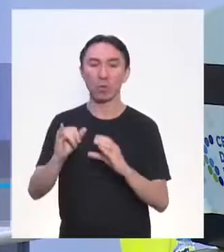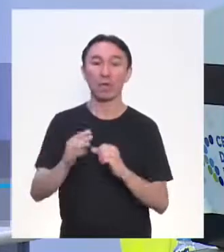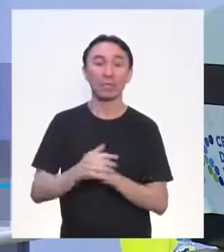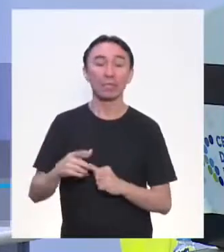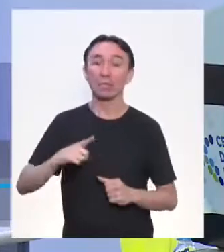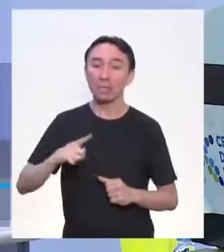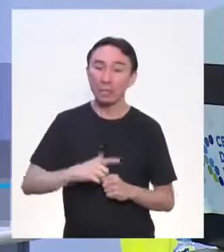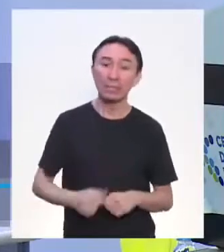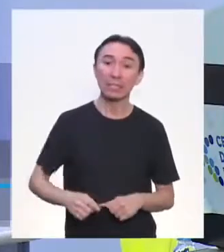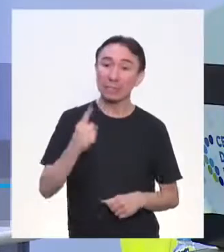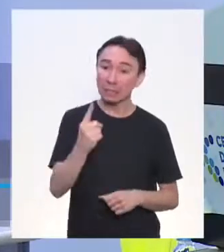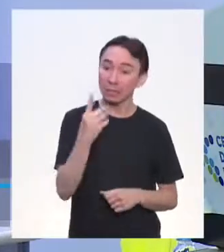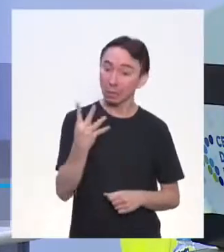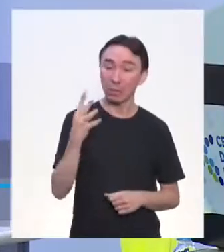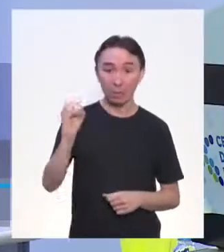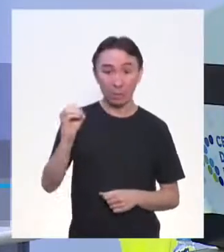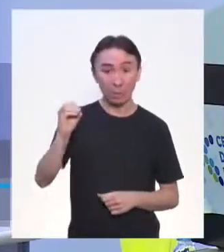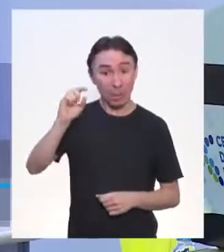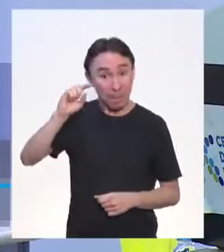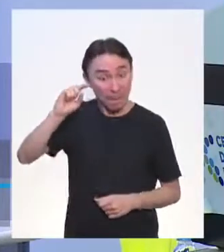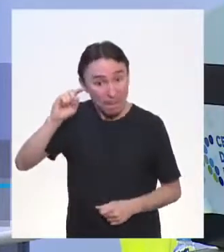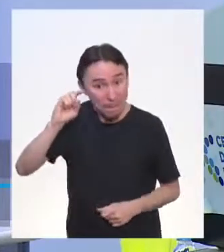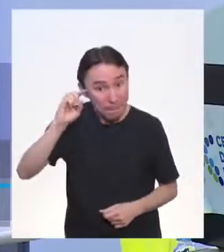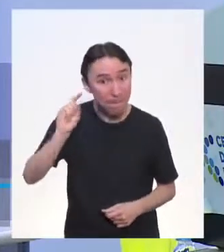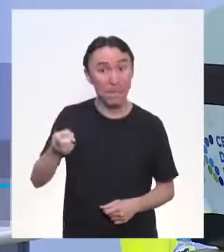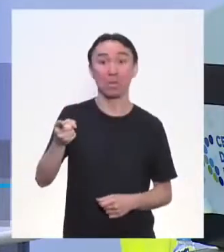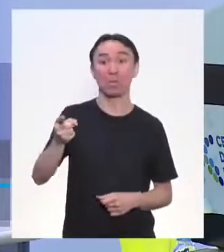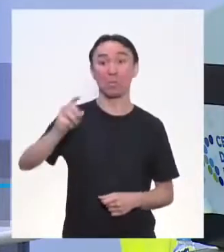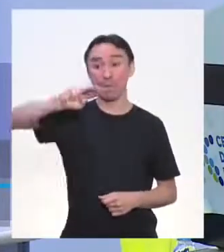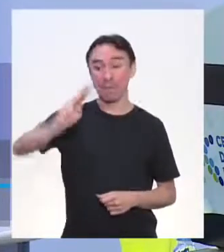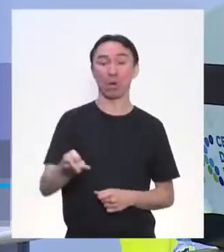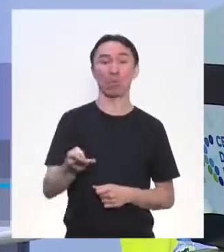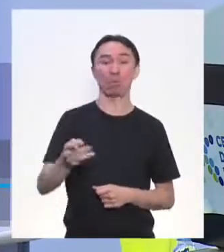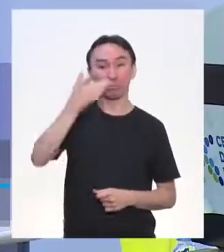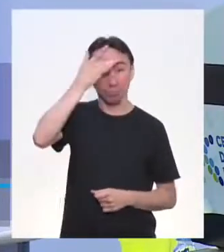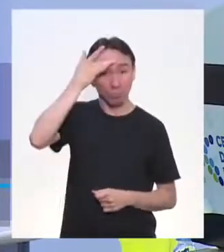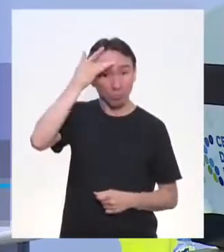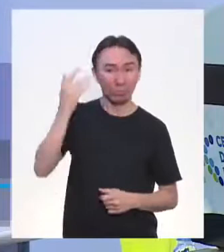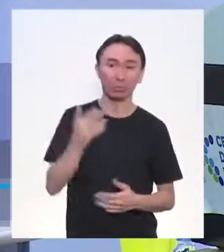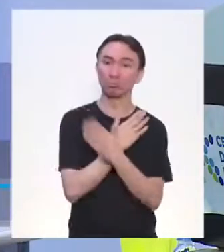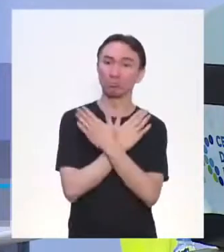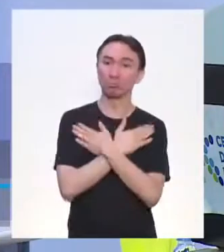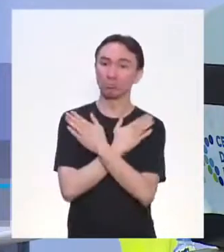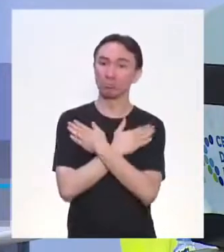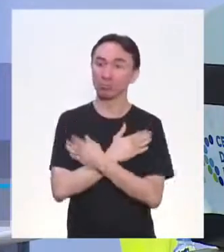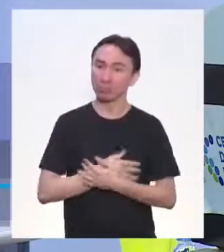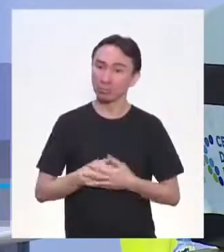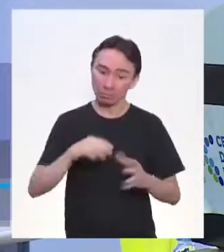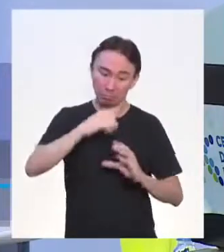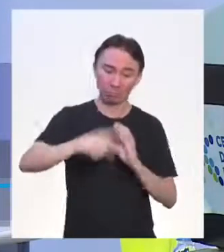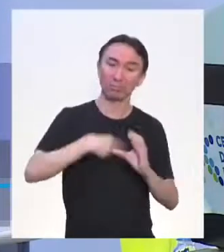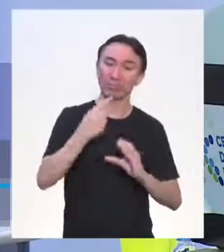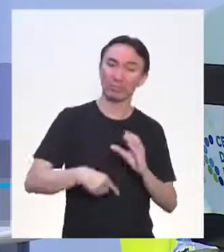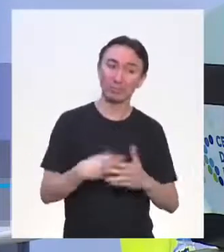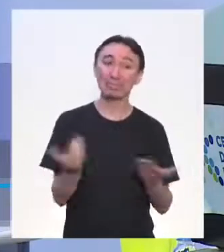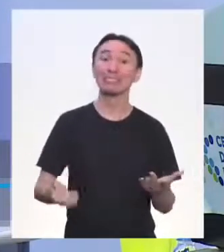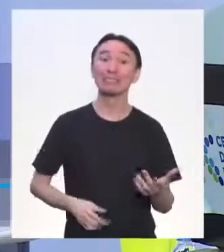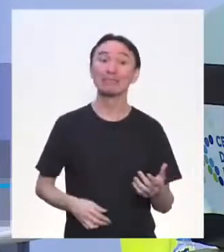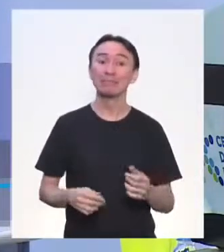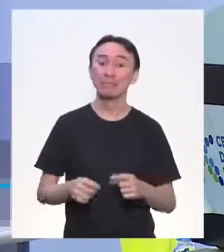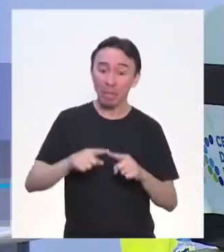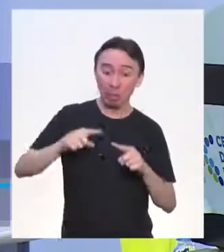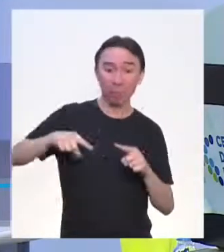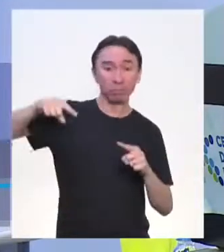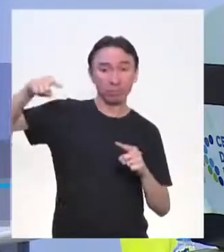mundo, quase um Brasil inteiro. O que poderá acontecer com as taxas de desemprego nos próximos anos? Como a